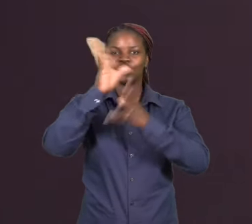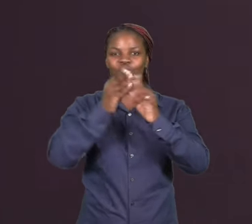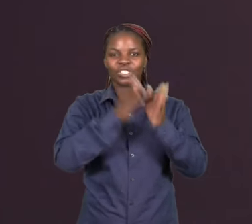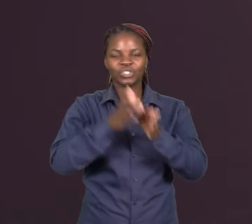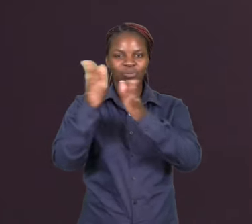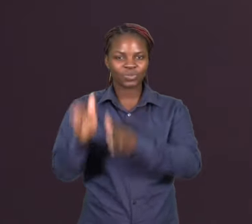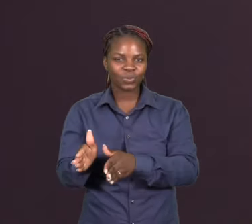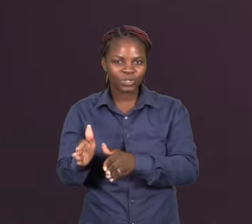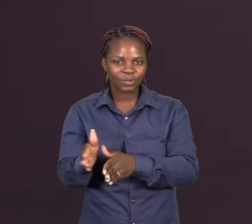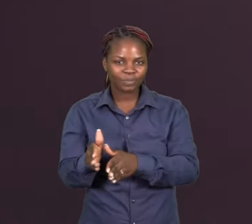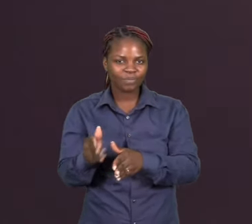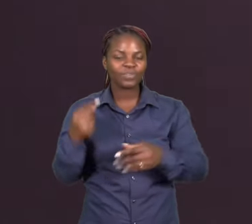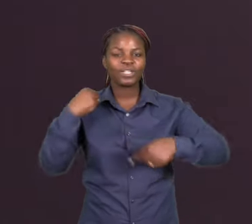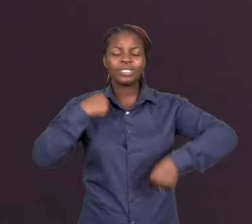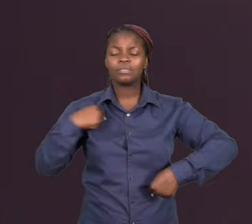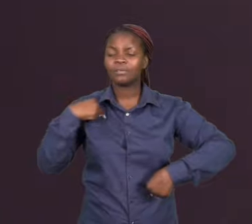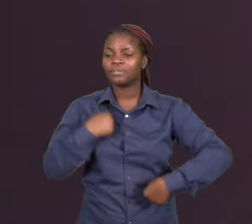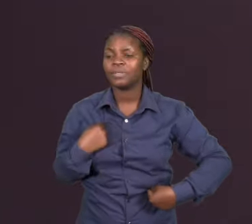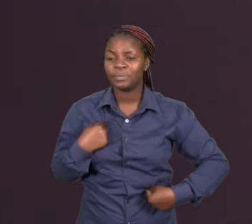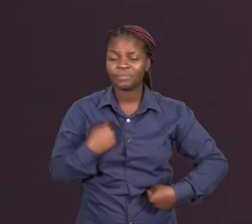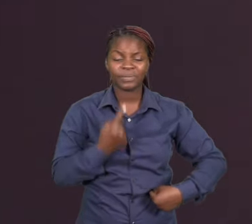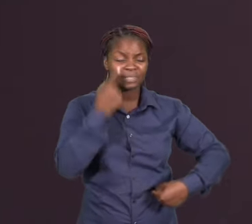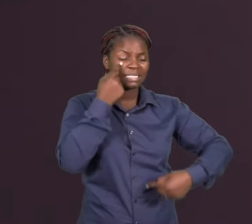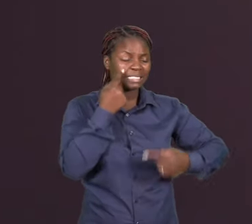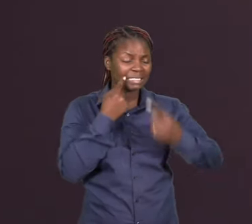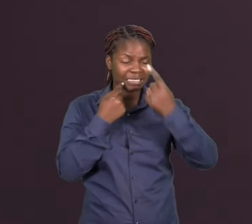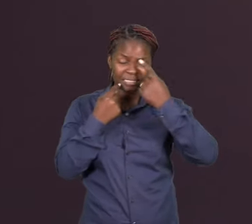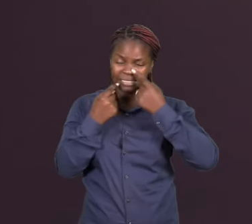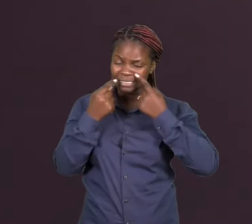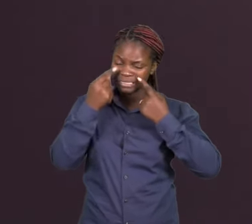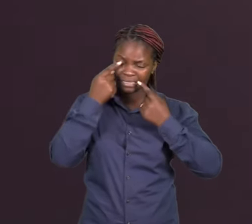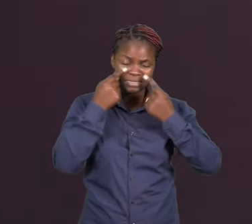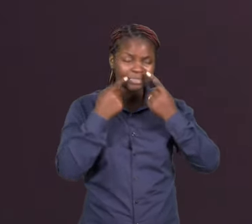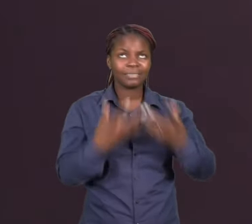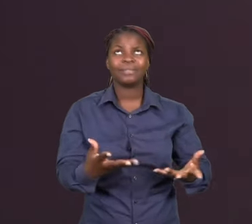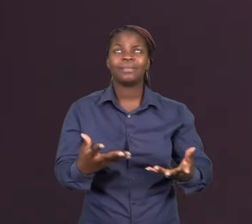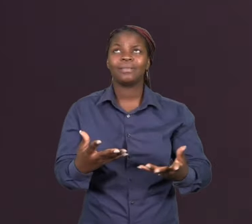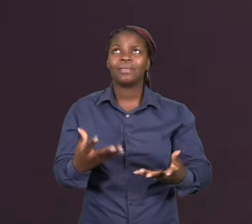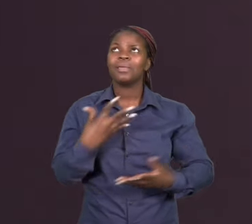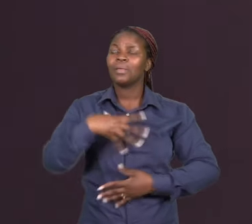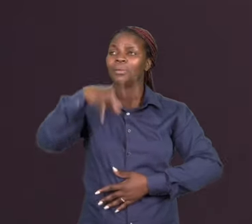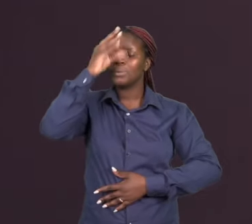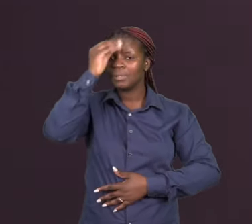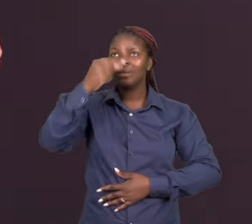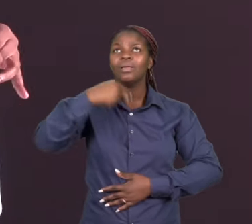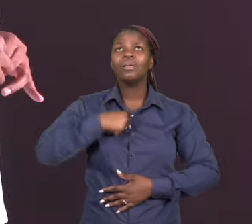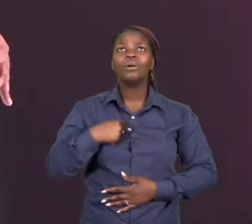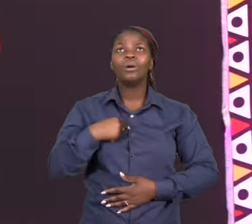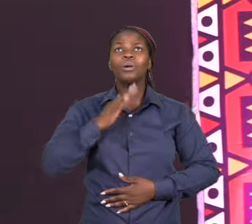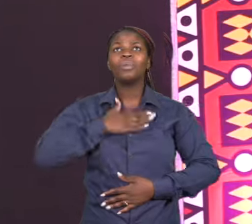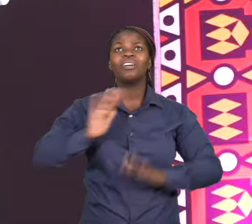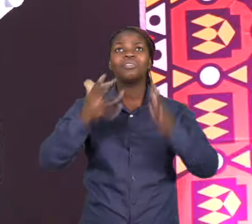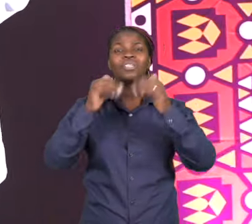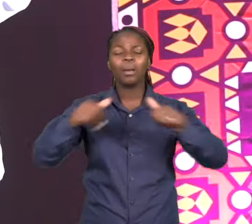fetal a chorar rios de Lágrimas a tentar perceber o porqu do desequilíbrio da sua